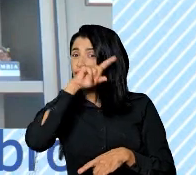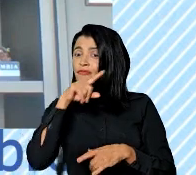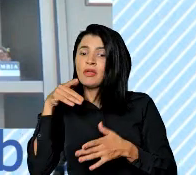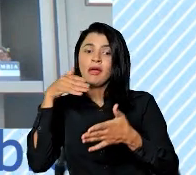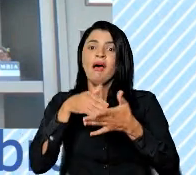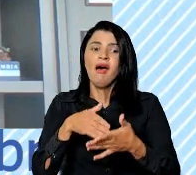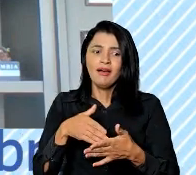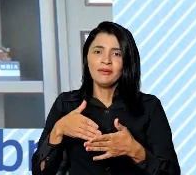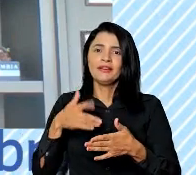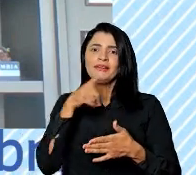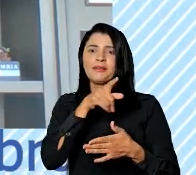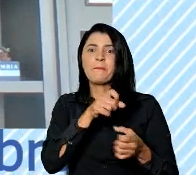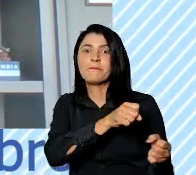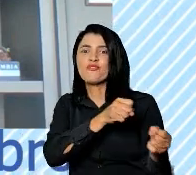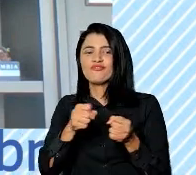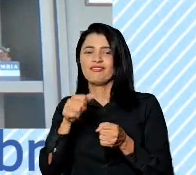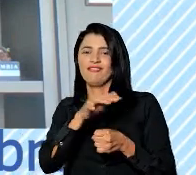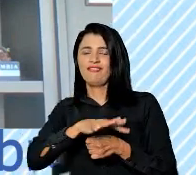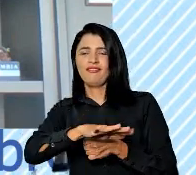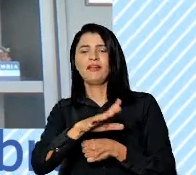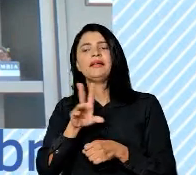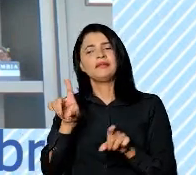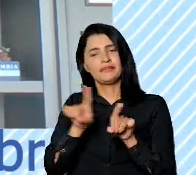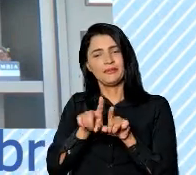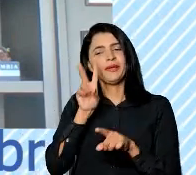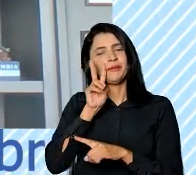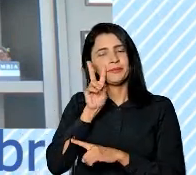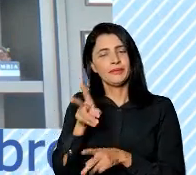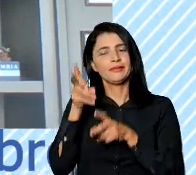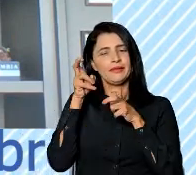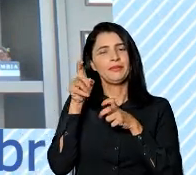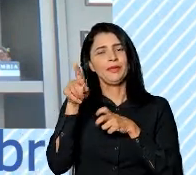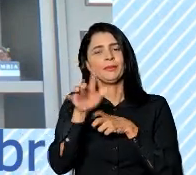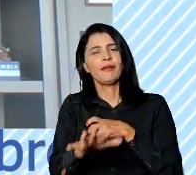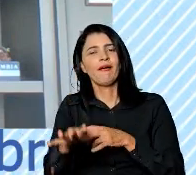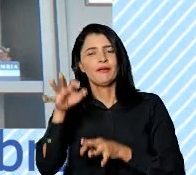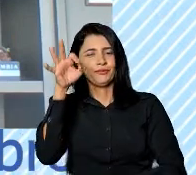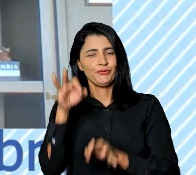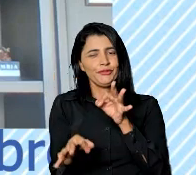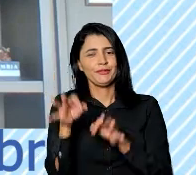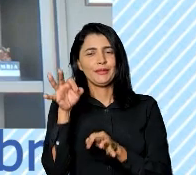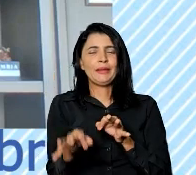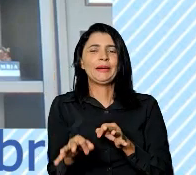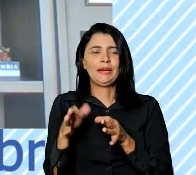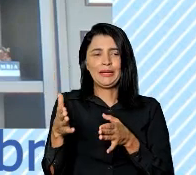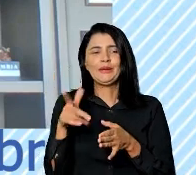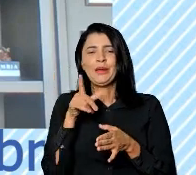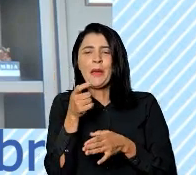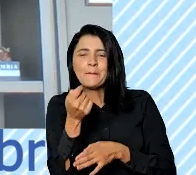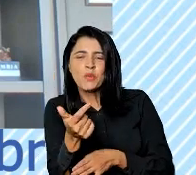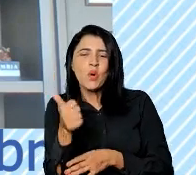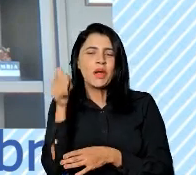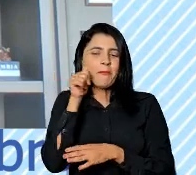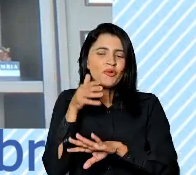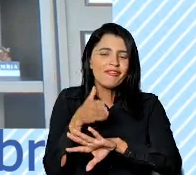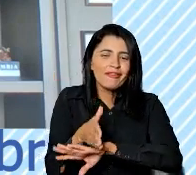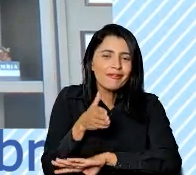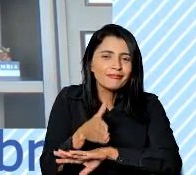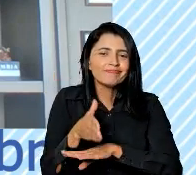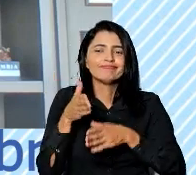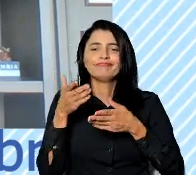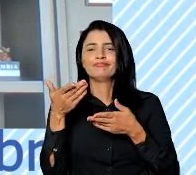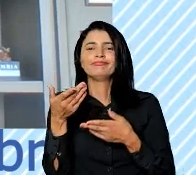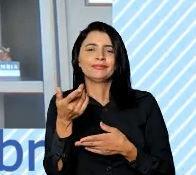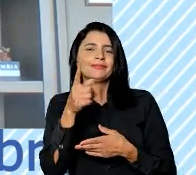em geral, né? Nós verificamos isso também no judiciário, com uma participação muito baixa das mulheres, algo